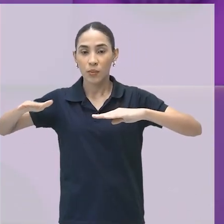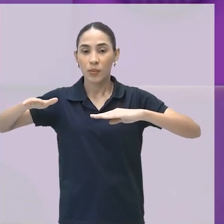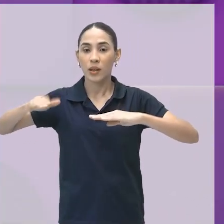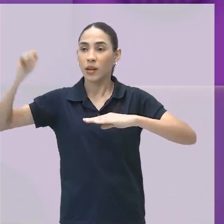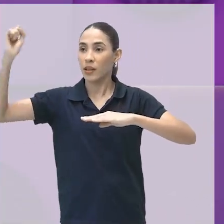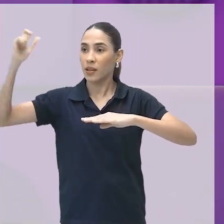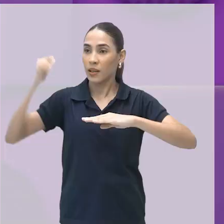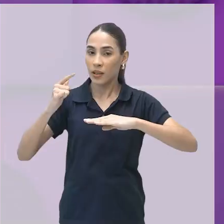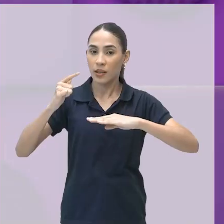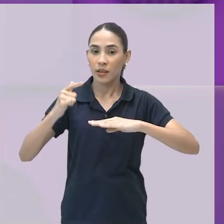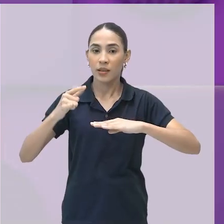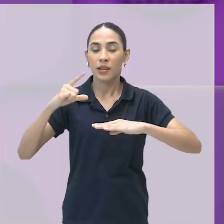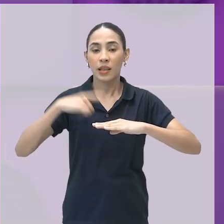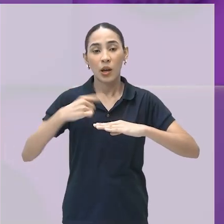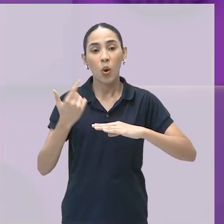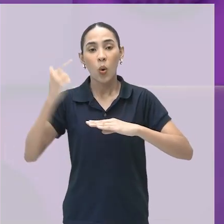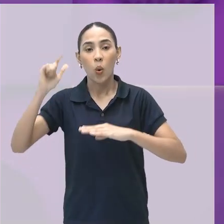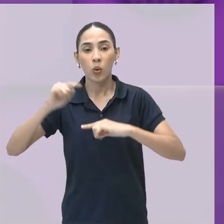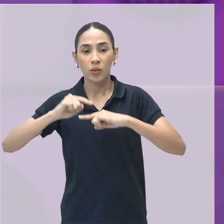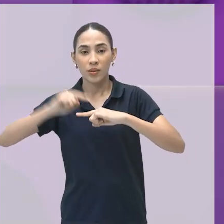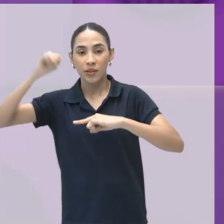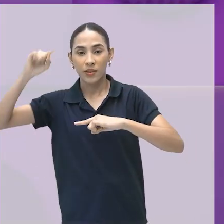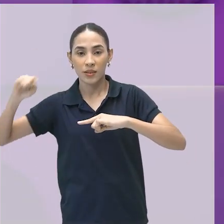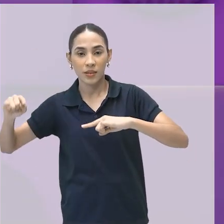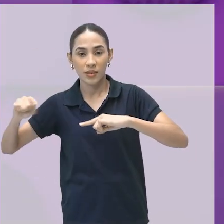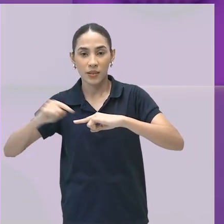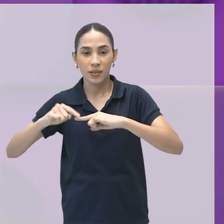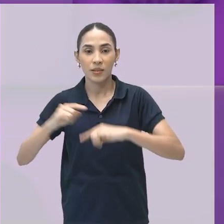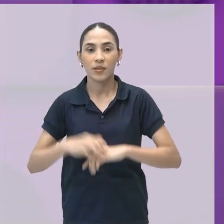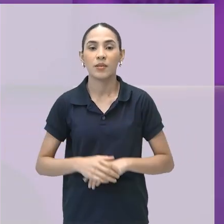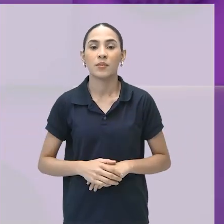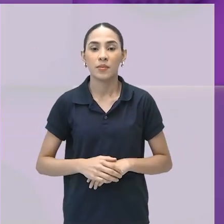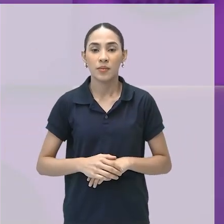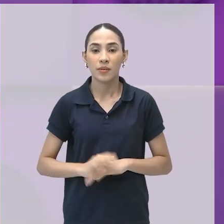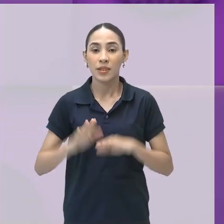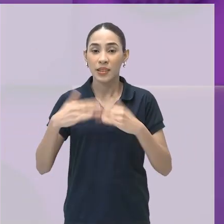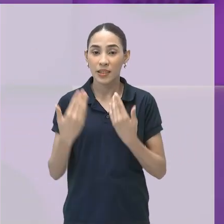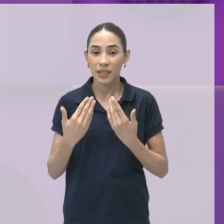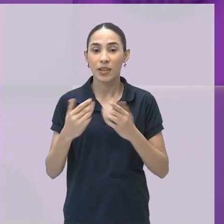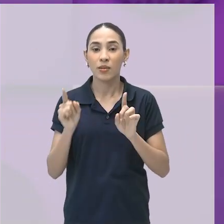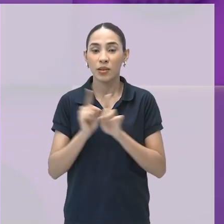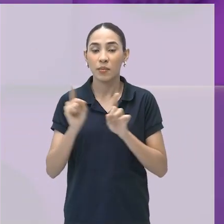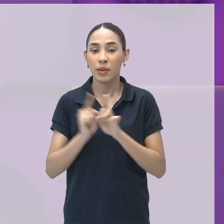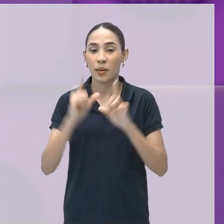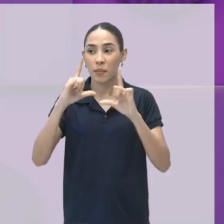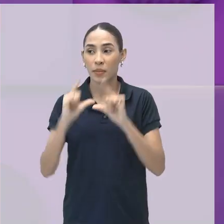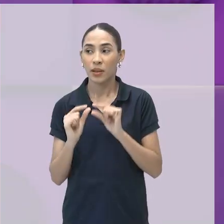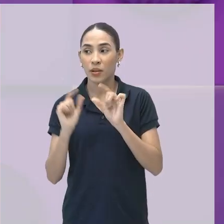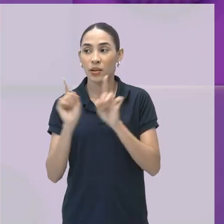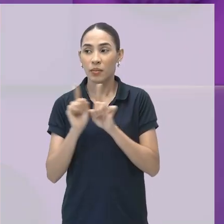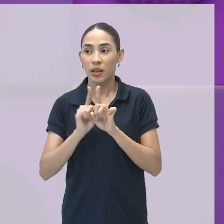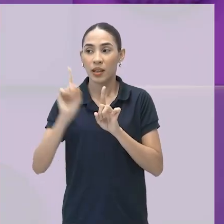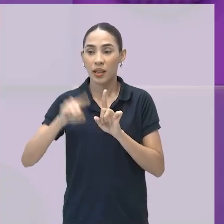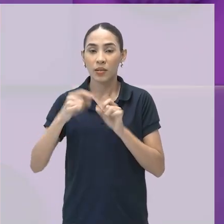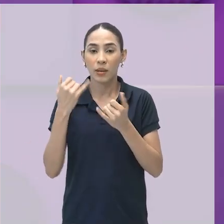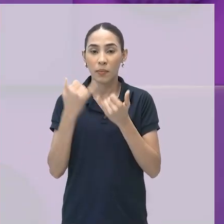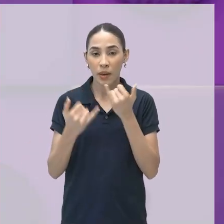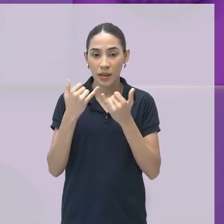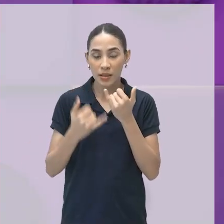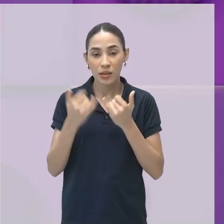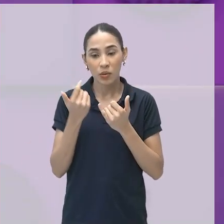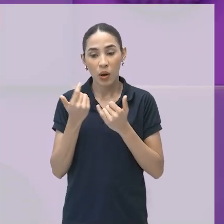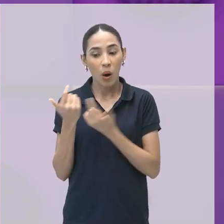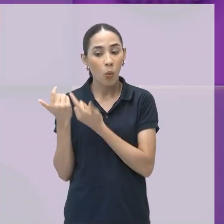raio solar. Formou um outro triângulo menor. E esse triângulo menor era semelhante